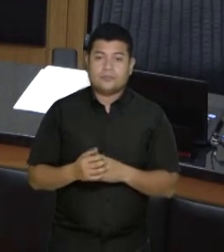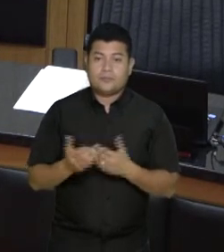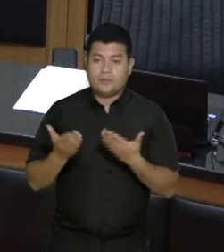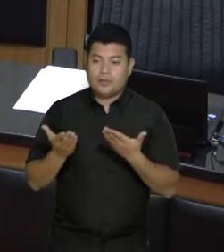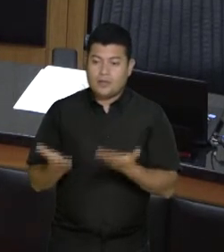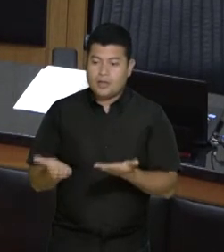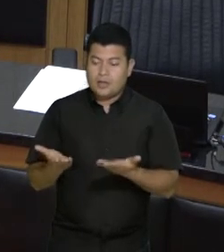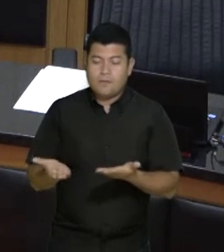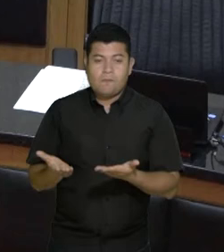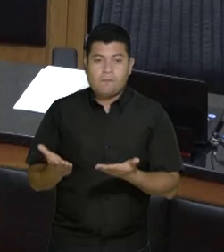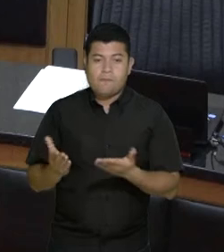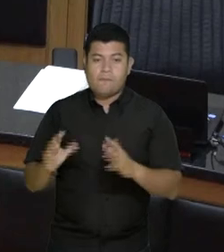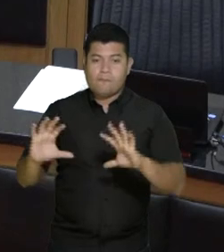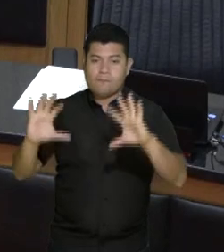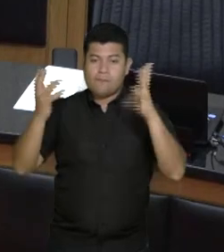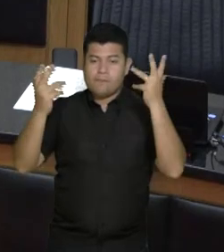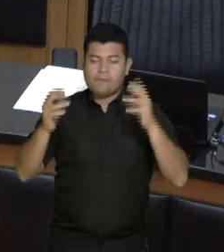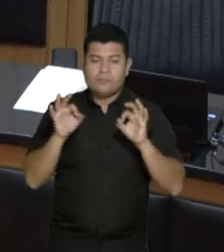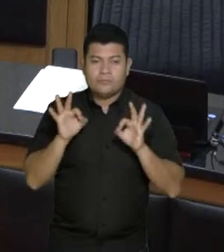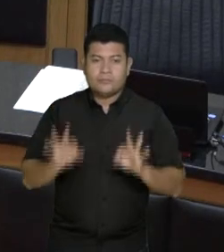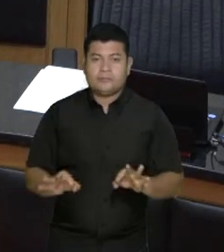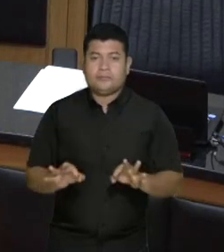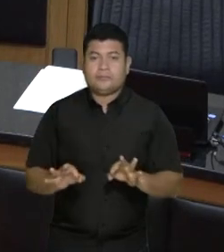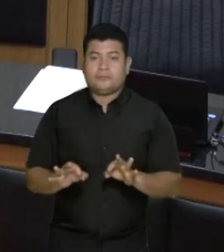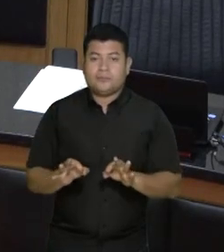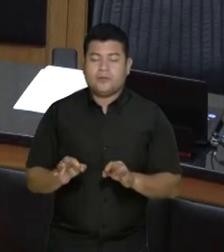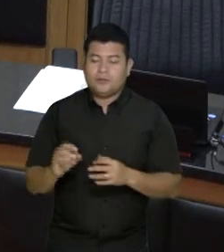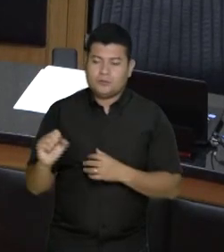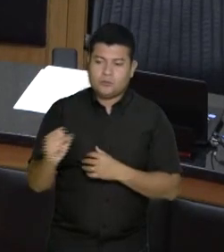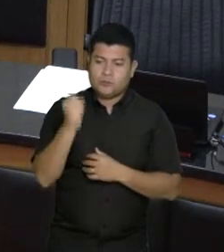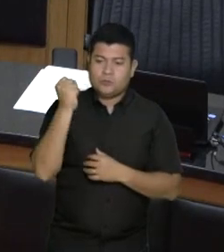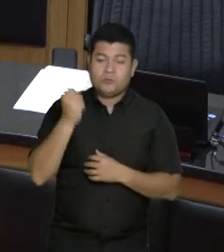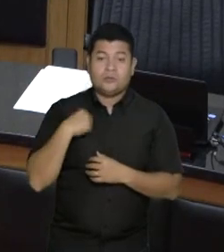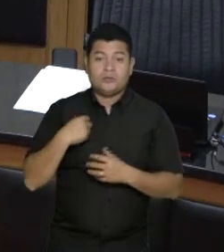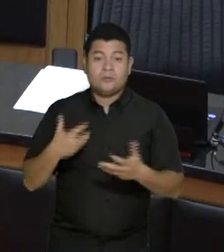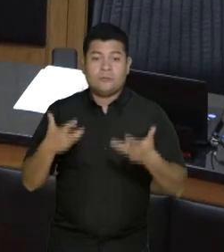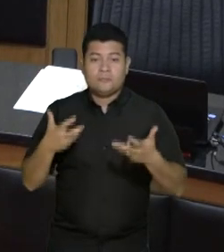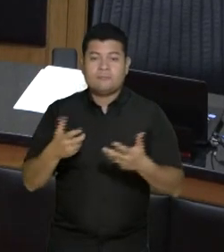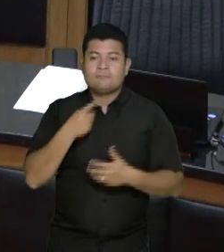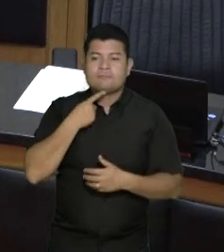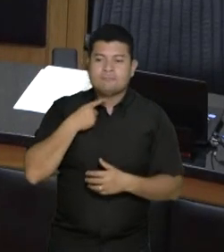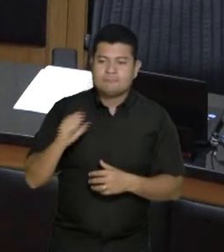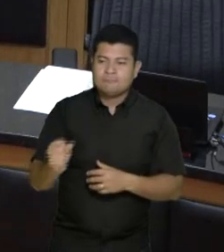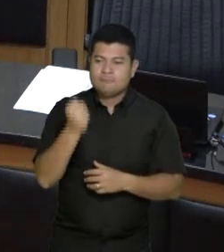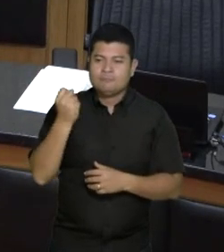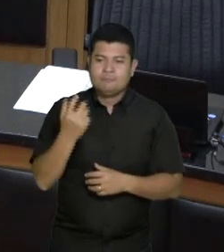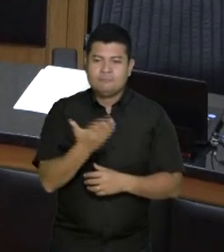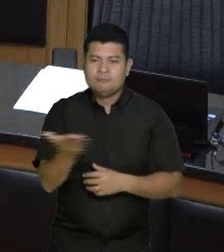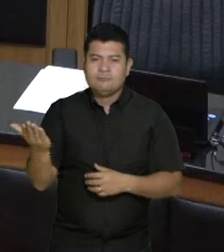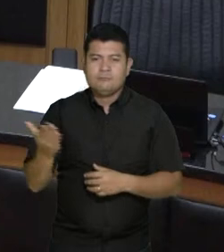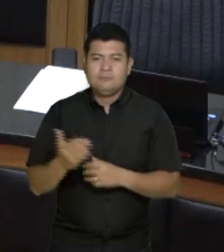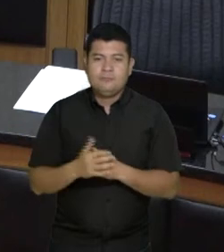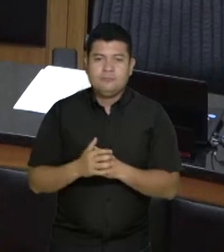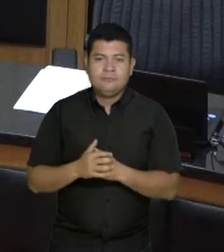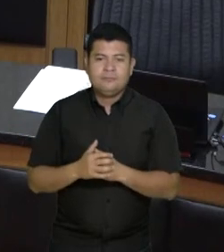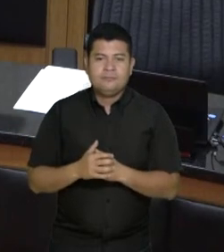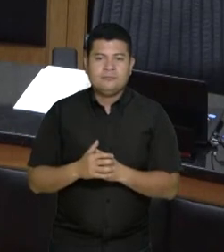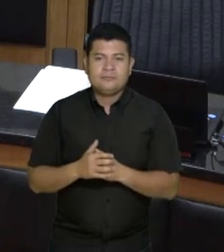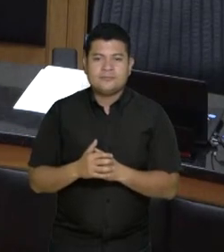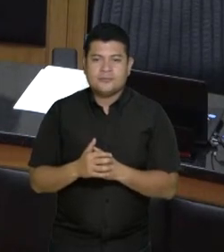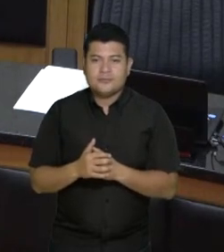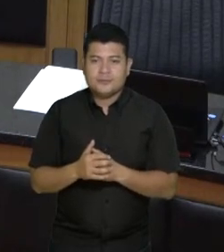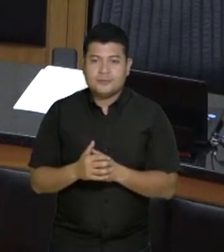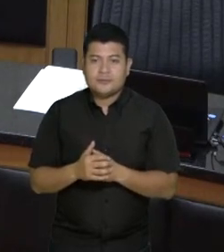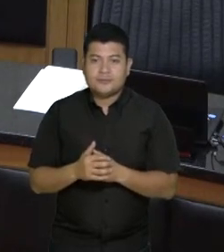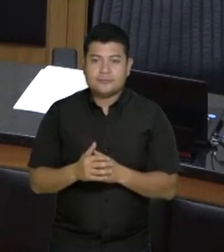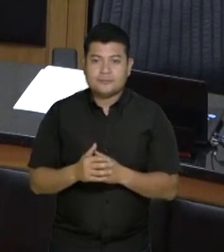tenho certeza que será um sucesso, e desejo sucesso. Quero dizer, prefeita Fernanda, já tinha